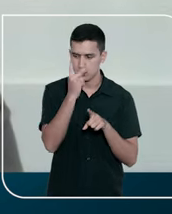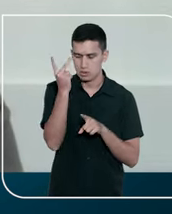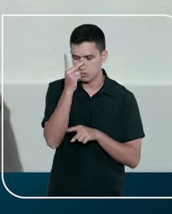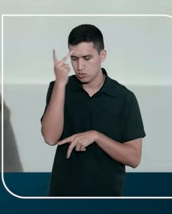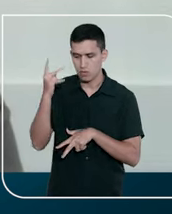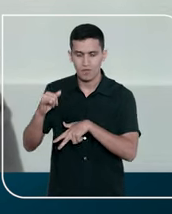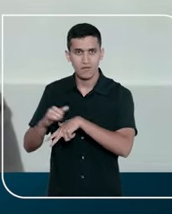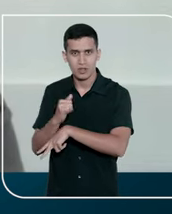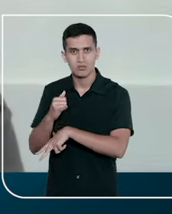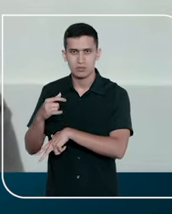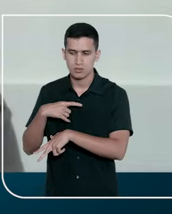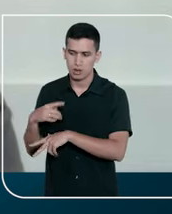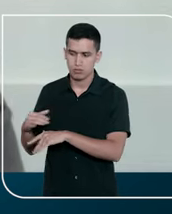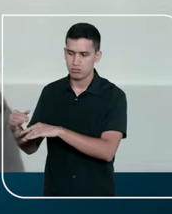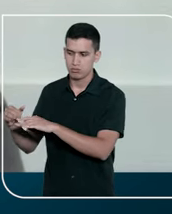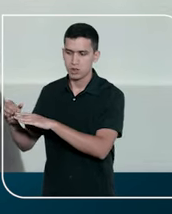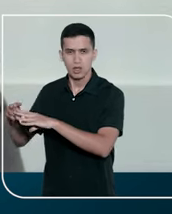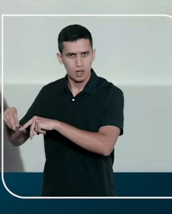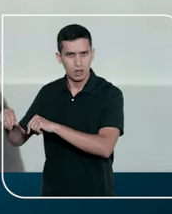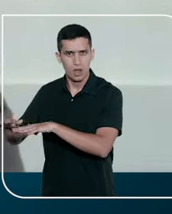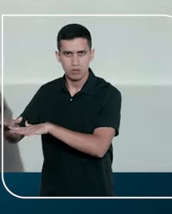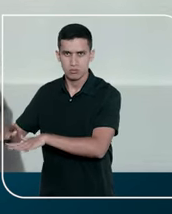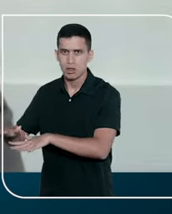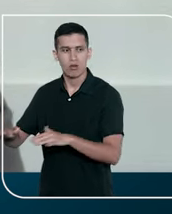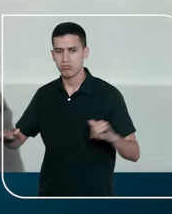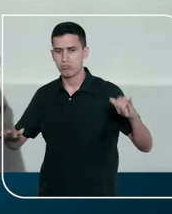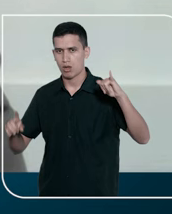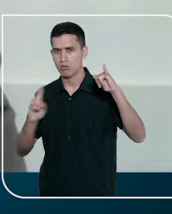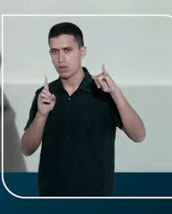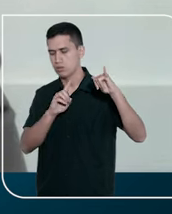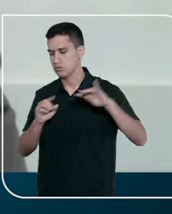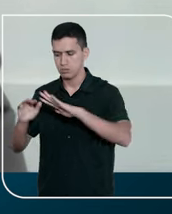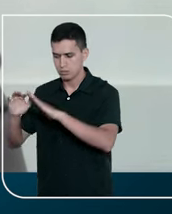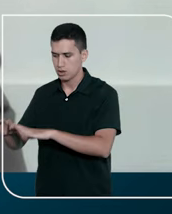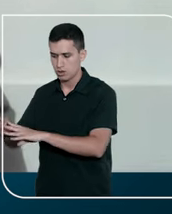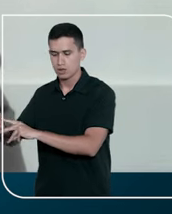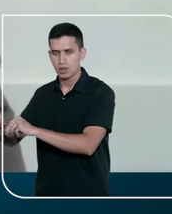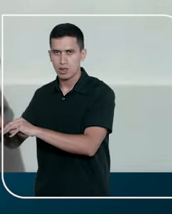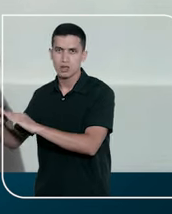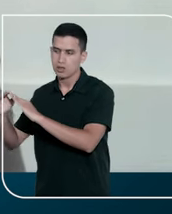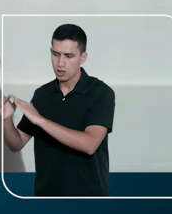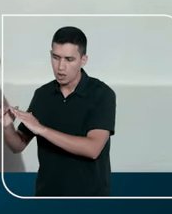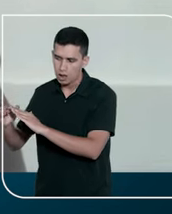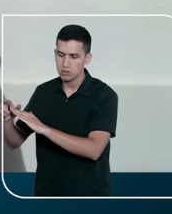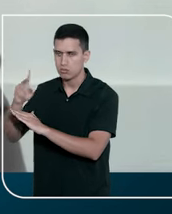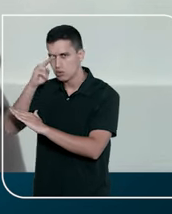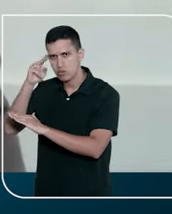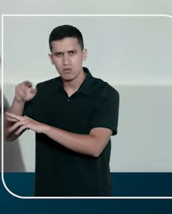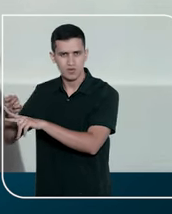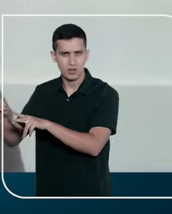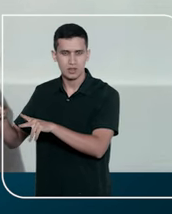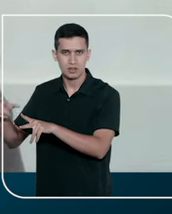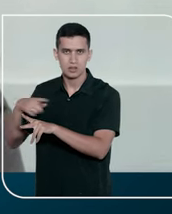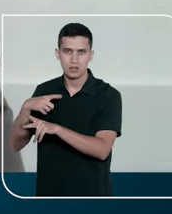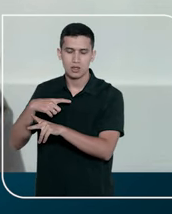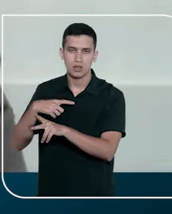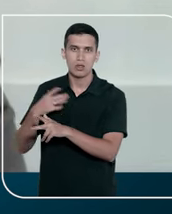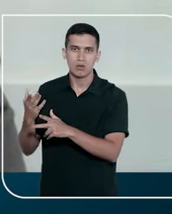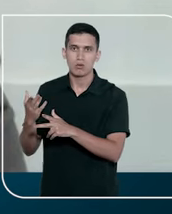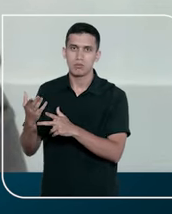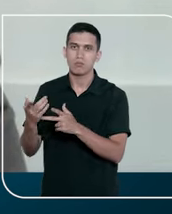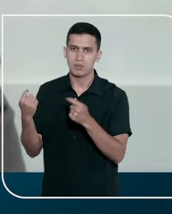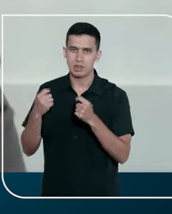tem absoluta razão, ela se equipara e ela é tratada pelas companhias aéreas exatamente da mesma forma que um